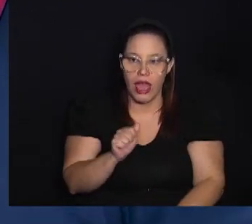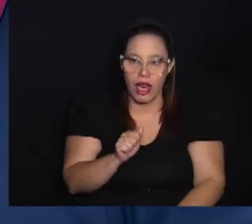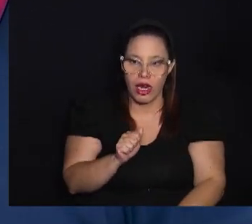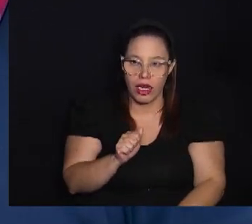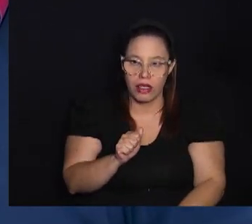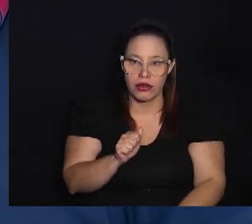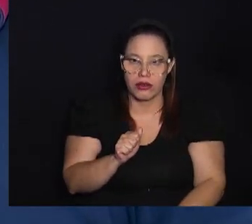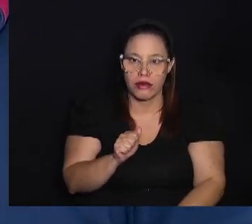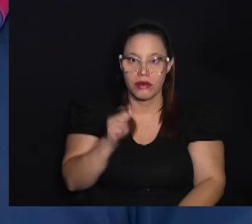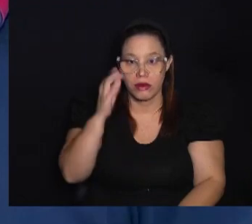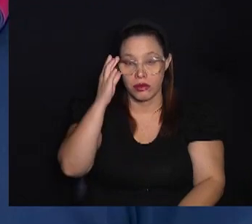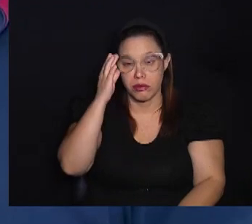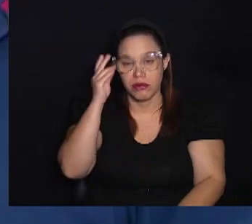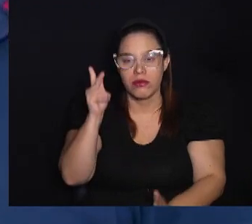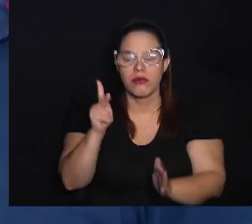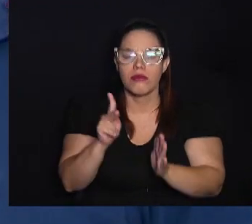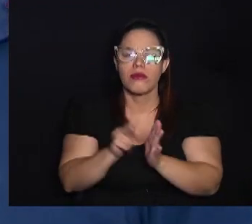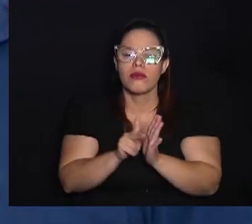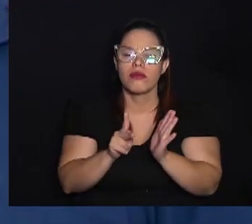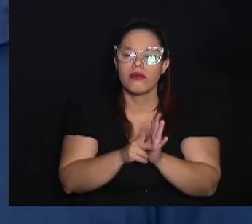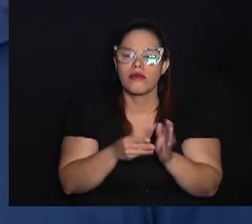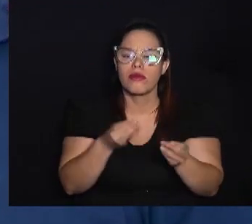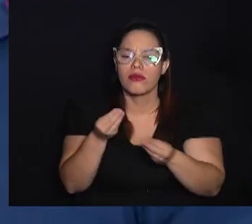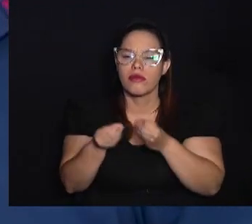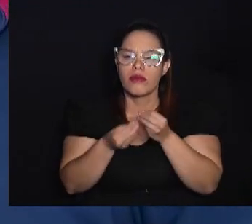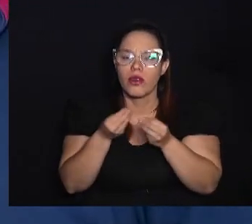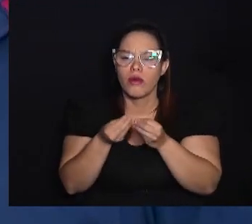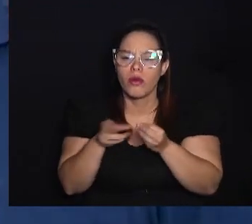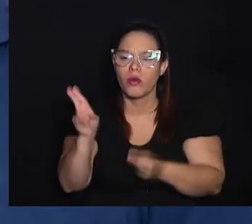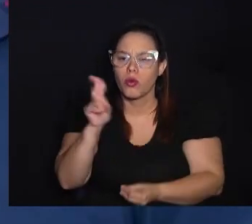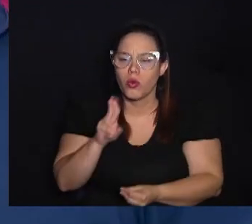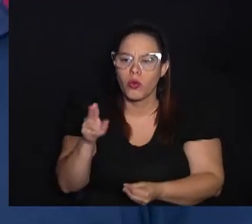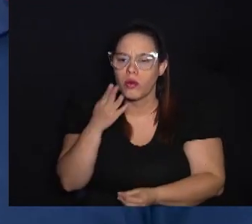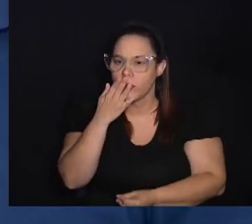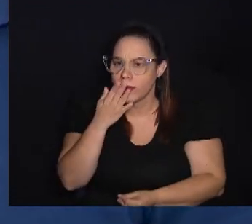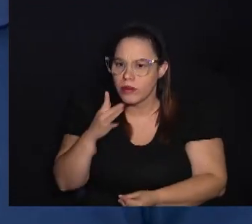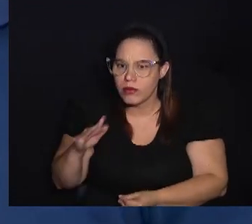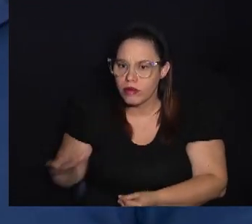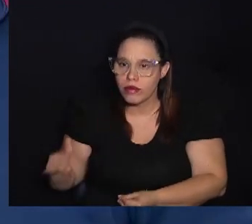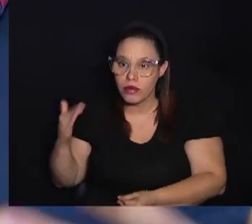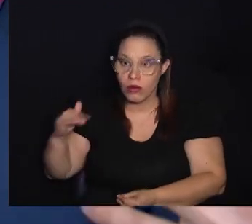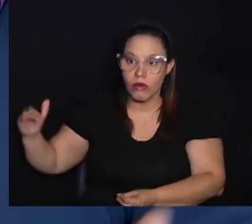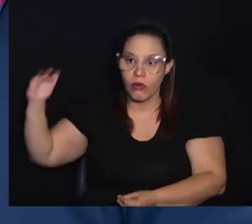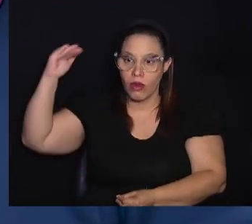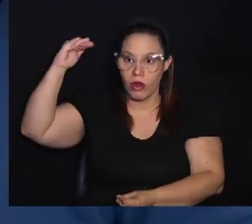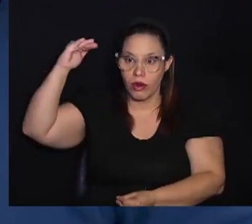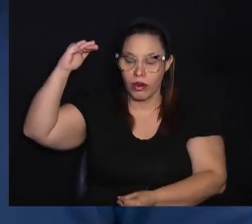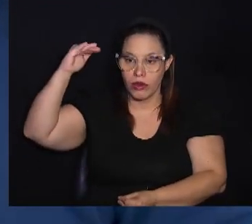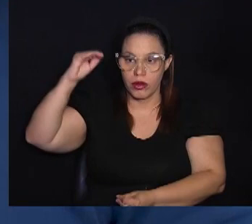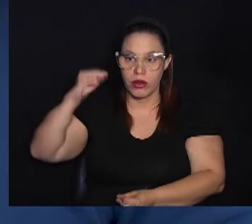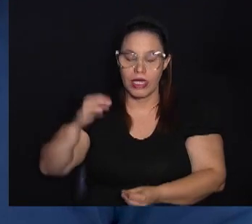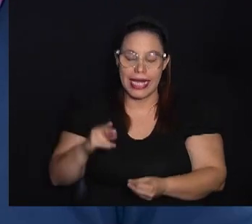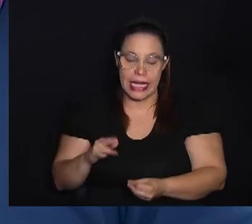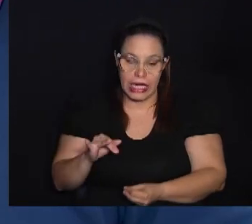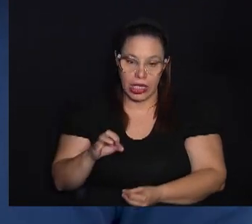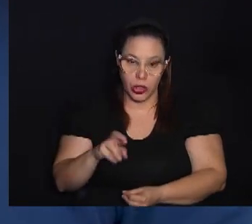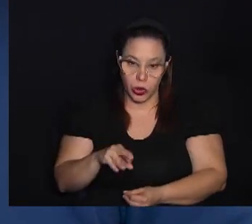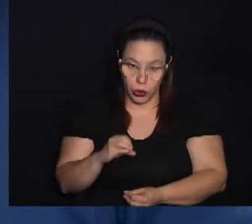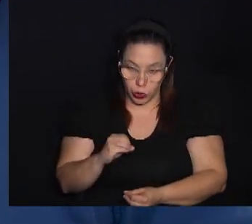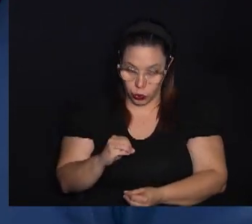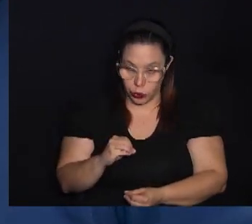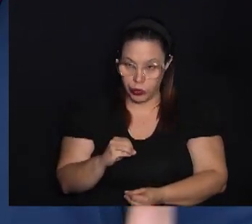prevê a instrumentalização dos usuários, crianças, adultos com atividades formativas de circo, tanto